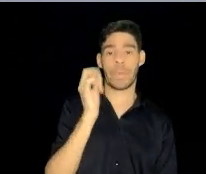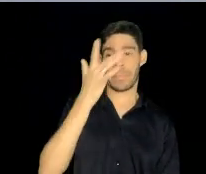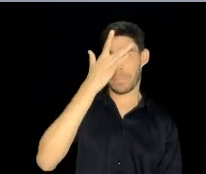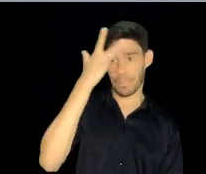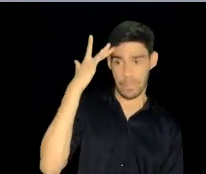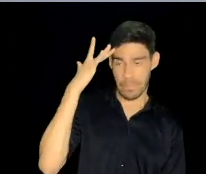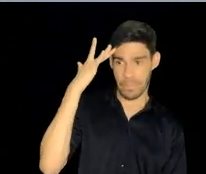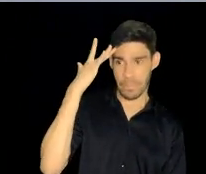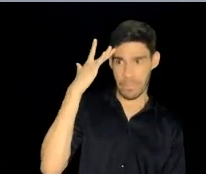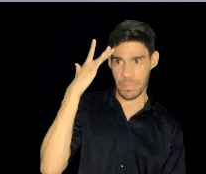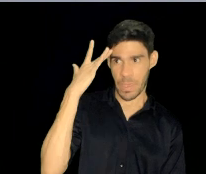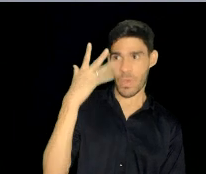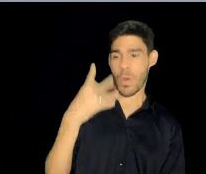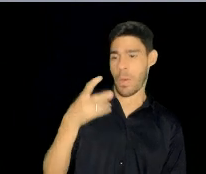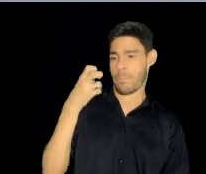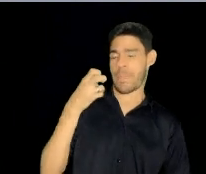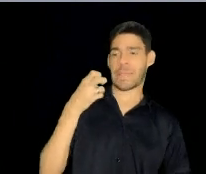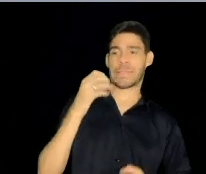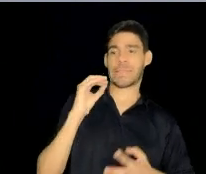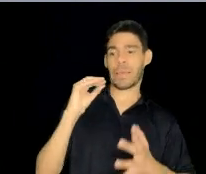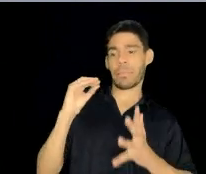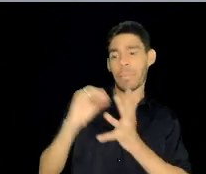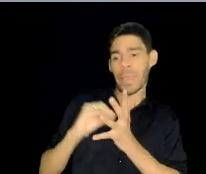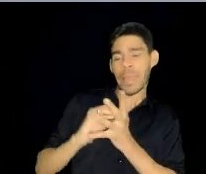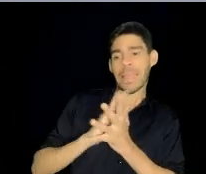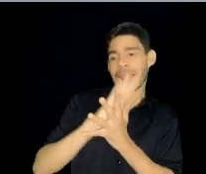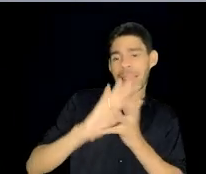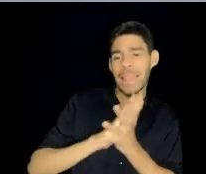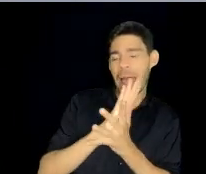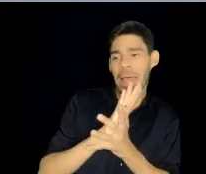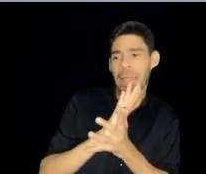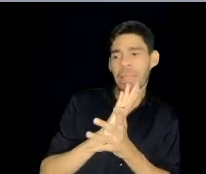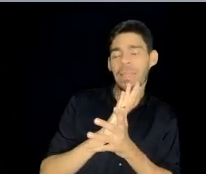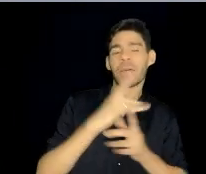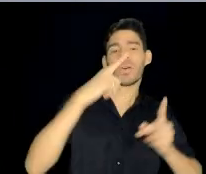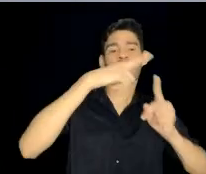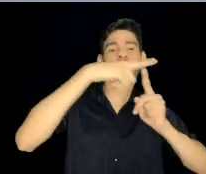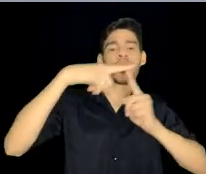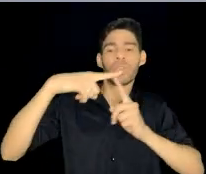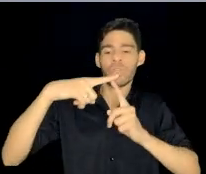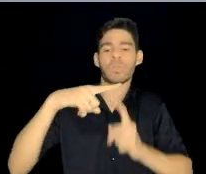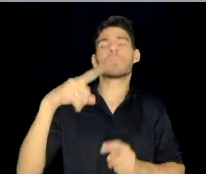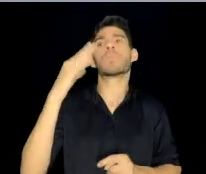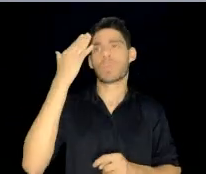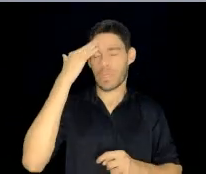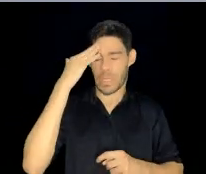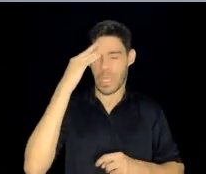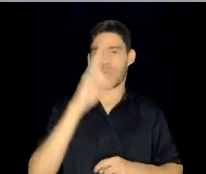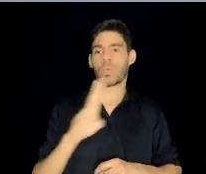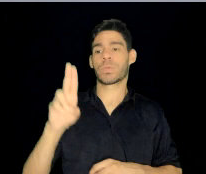aqueles que não reconhecem a ausência de tipicidade, eu entendo que